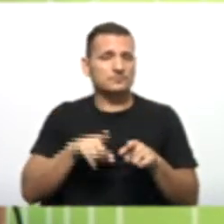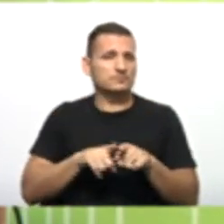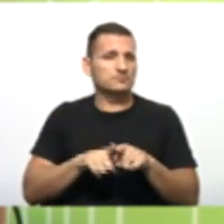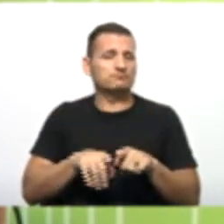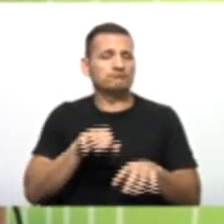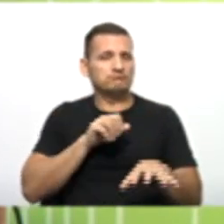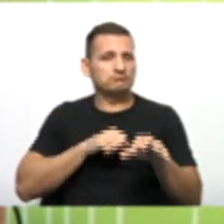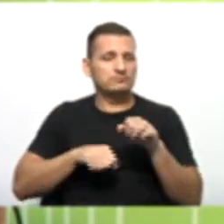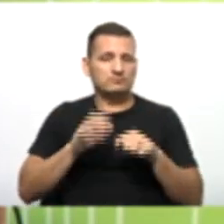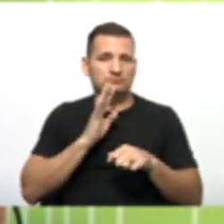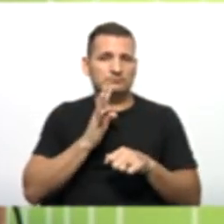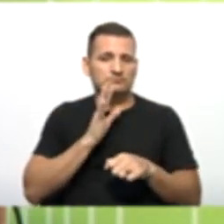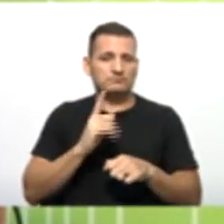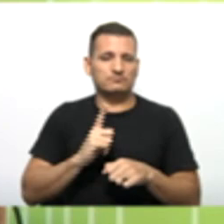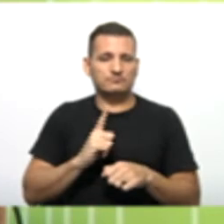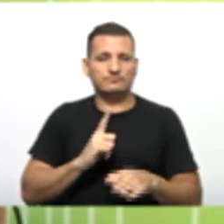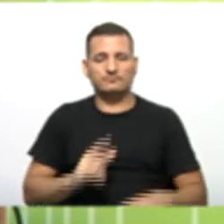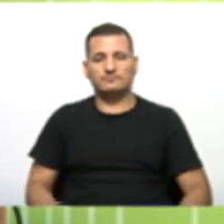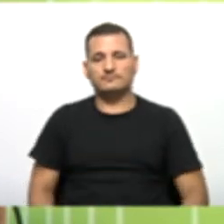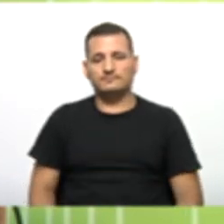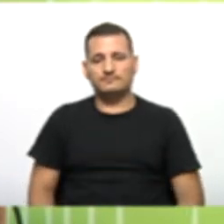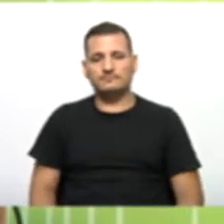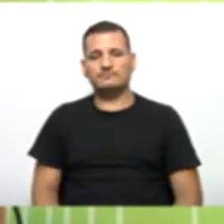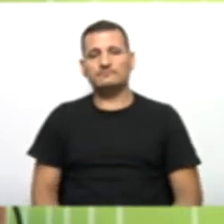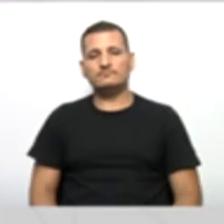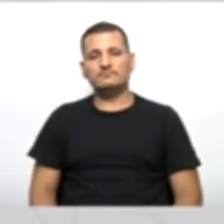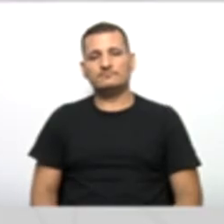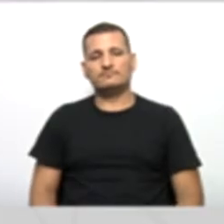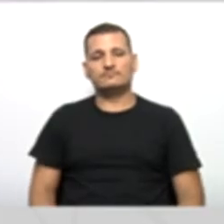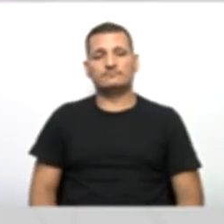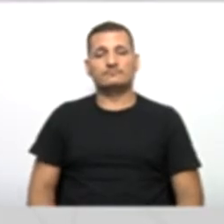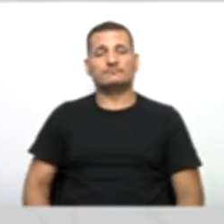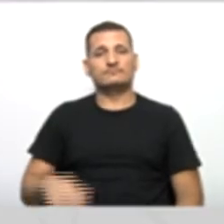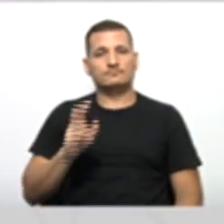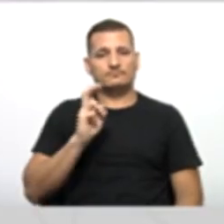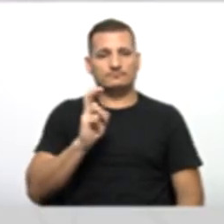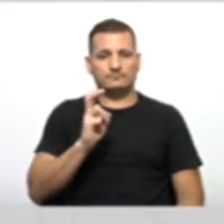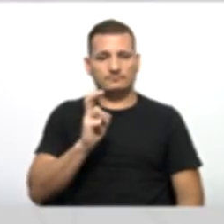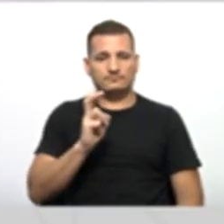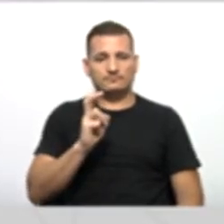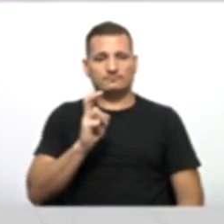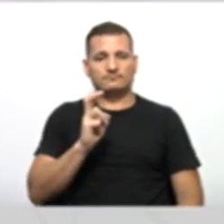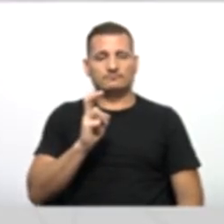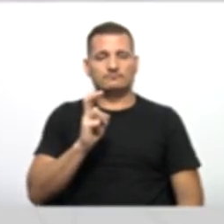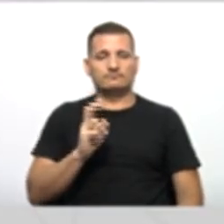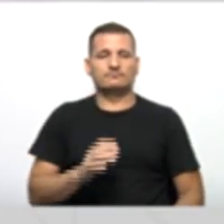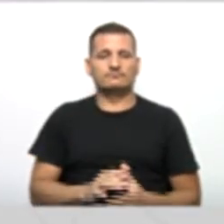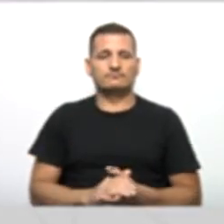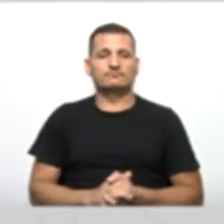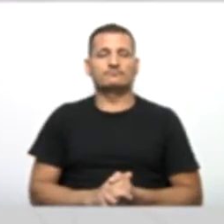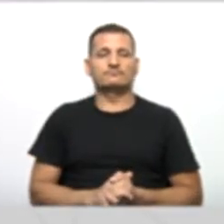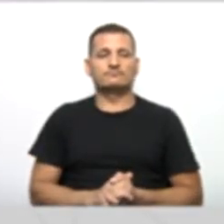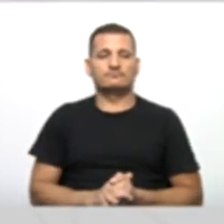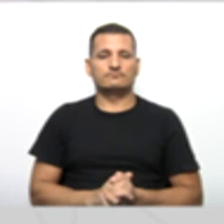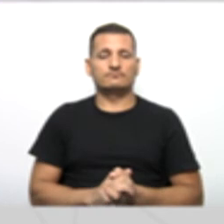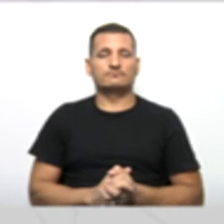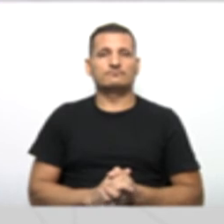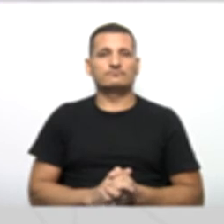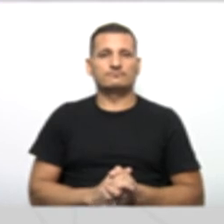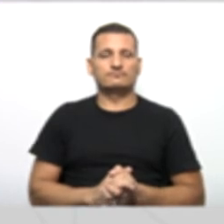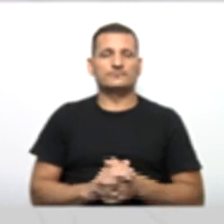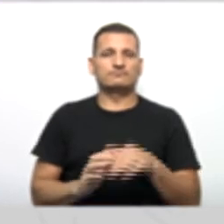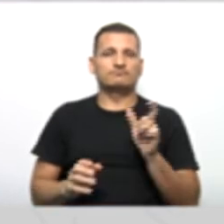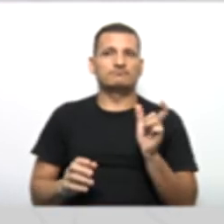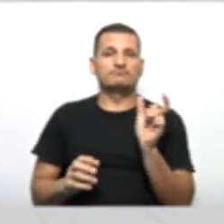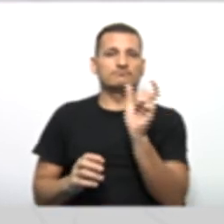também conhecimento com isso, né, professor? Então, bora lá para a questão número 5, gente, para a gente completar aqui essa lacuna,